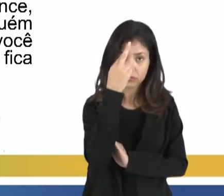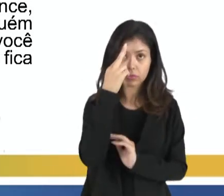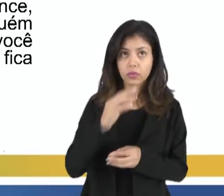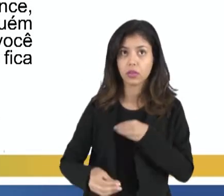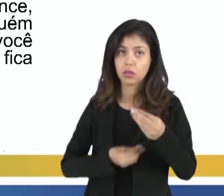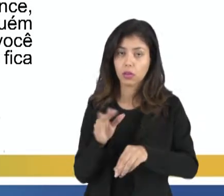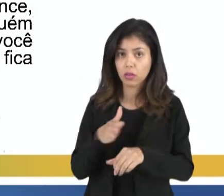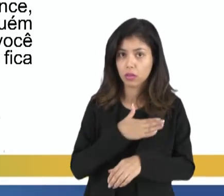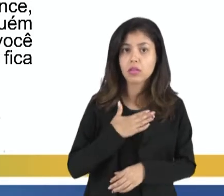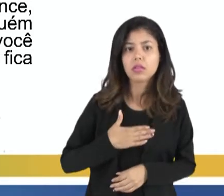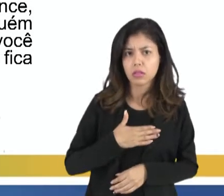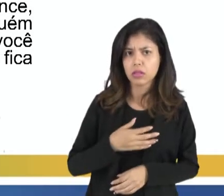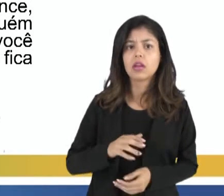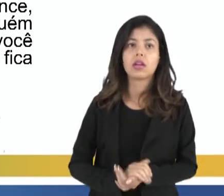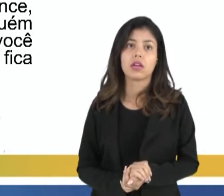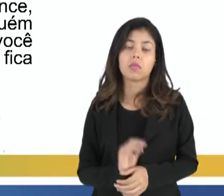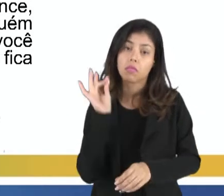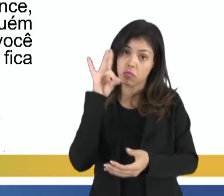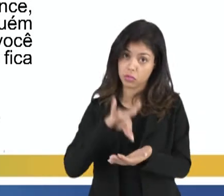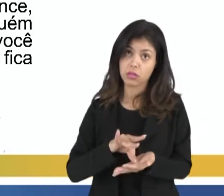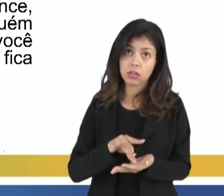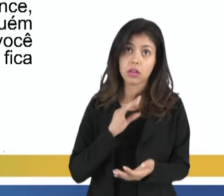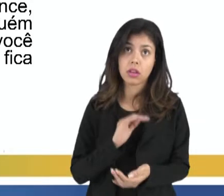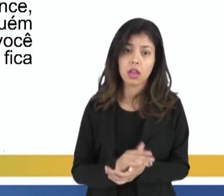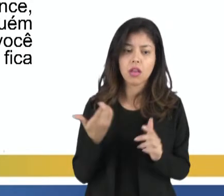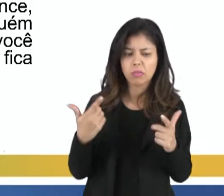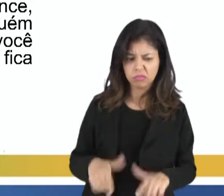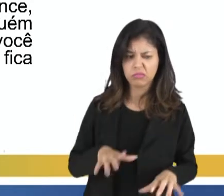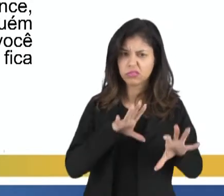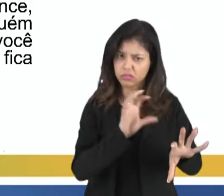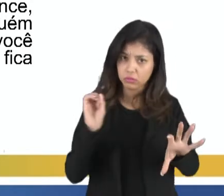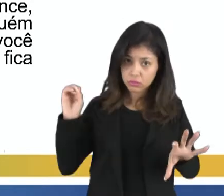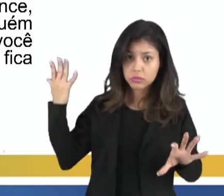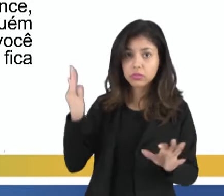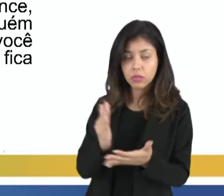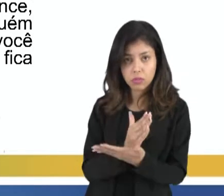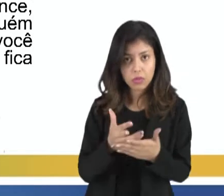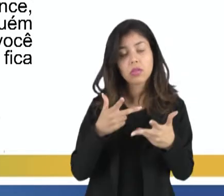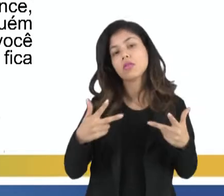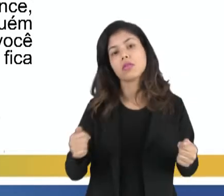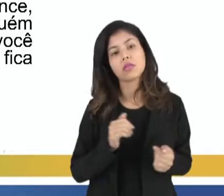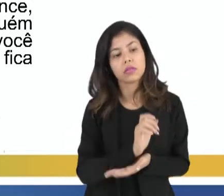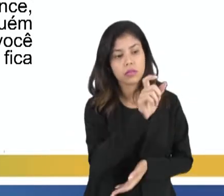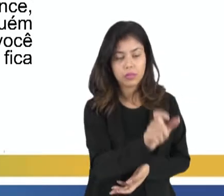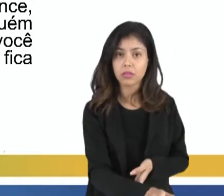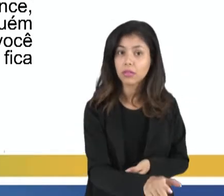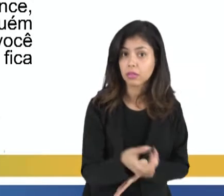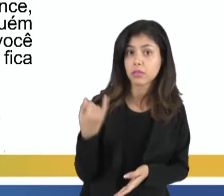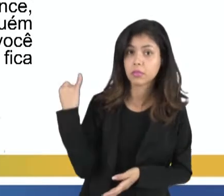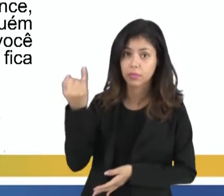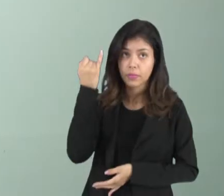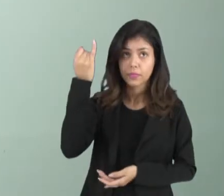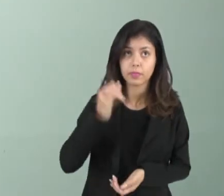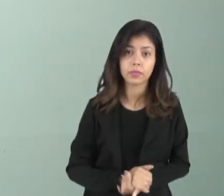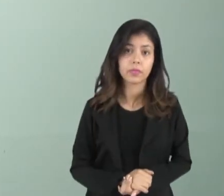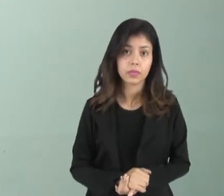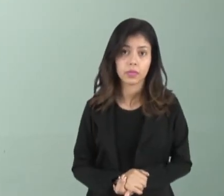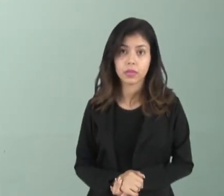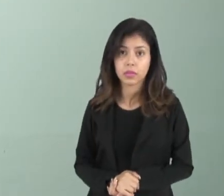sente como se fosse real. Você até se chateia quando acontece alguma coisa, né, com o personagem principal. A gente